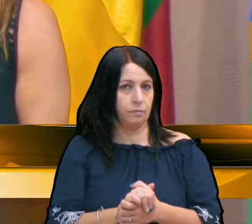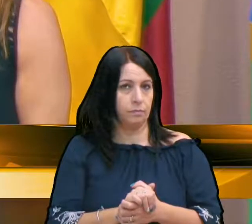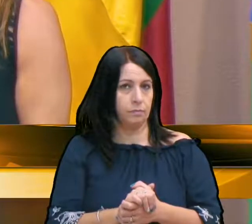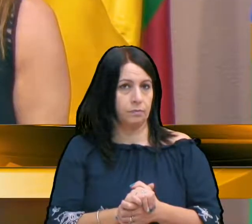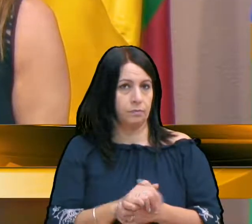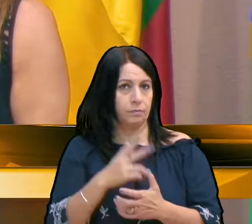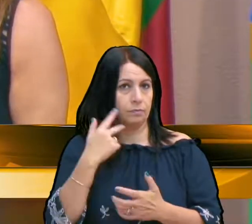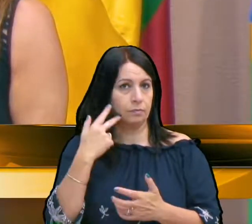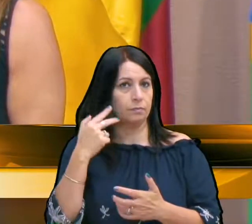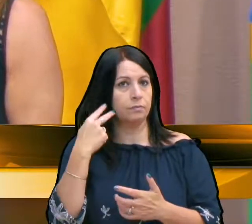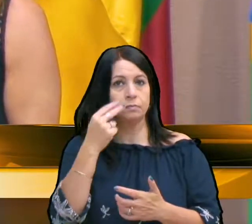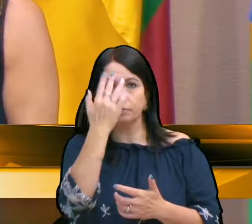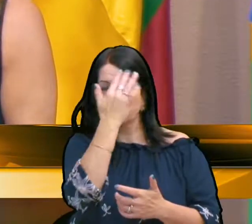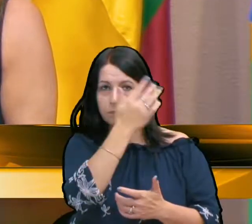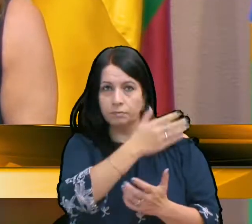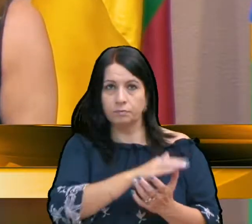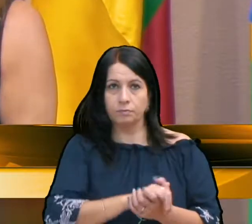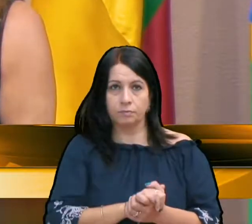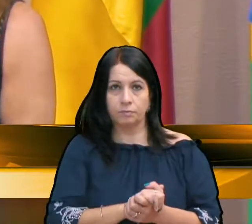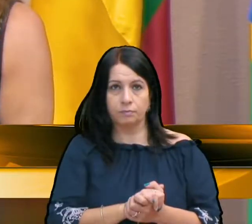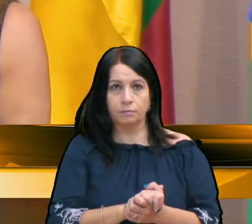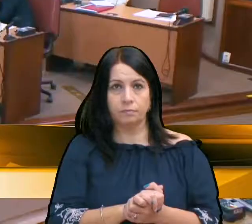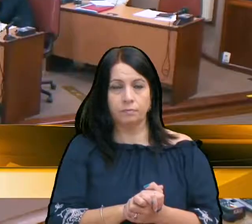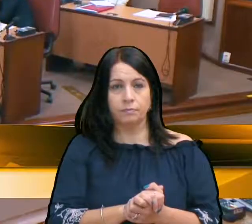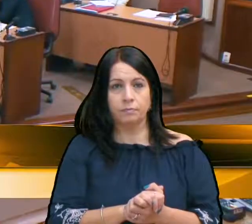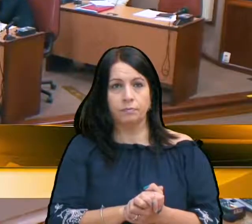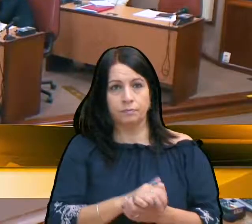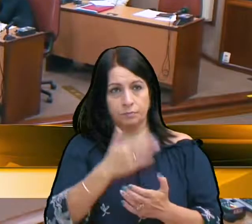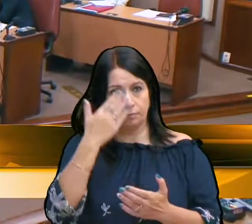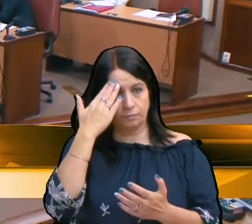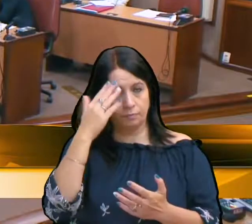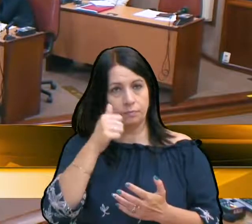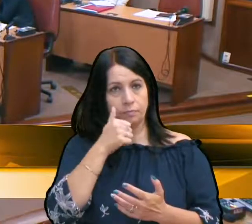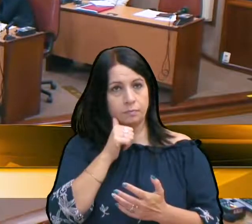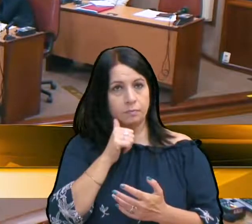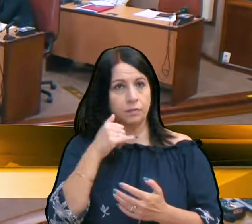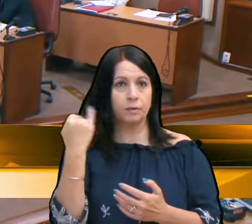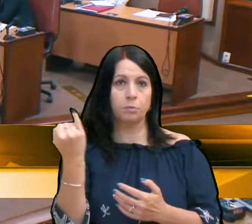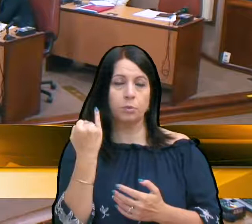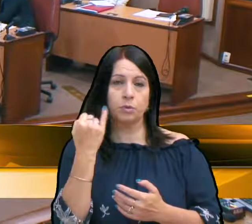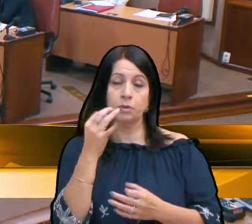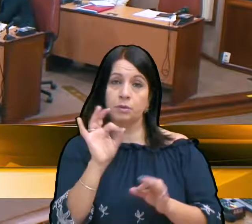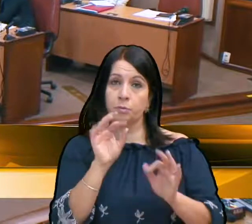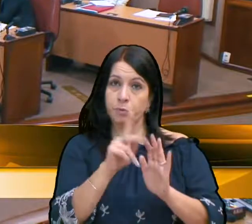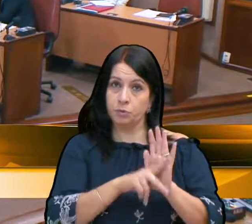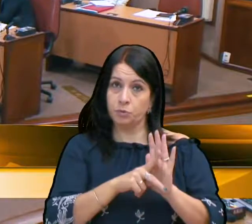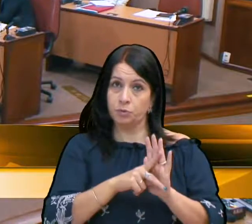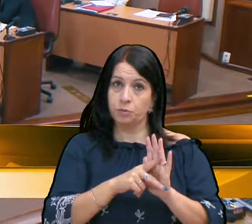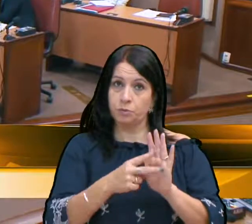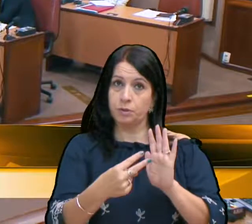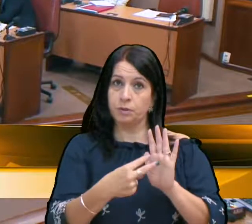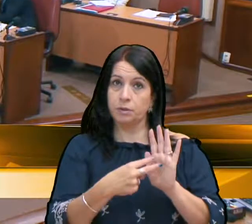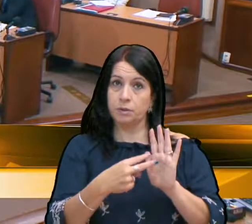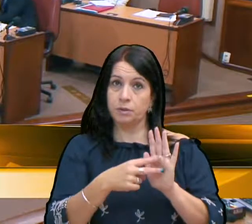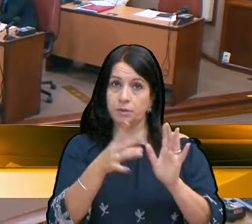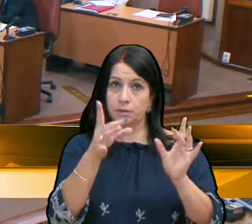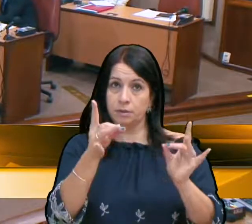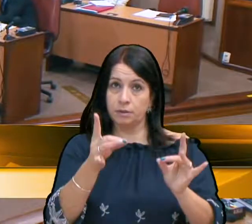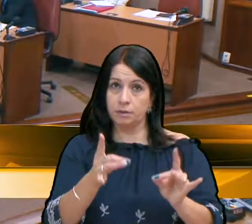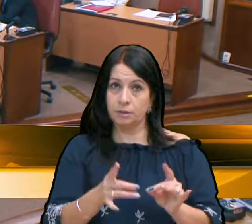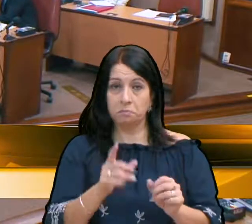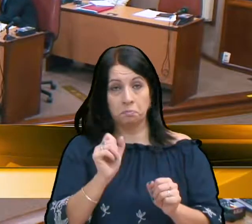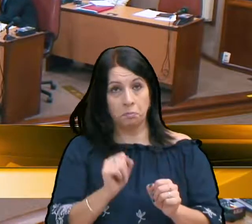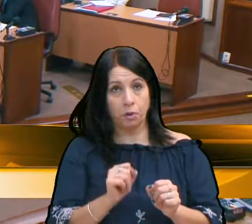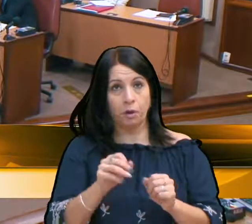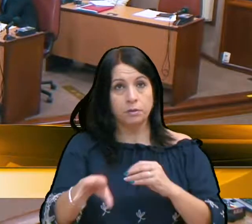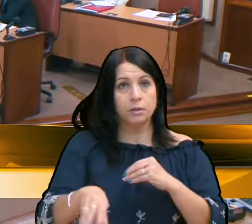vereador Adiló. Obrigado, vereadora Paula. É importante seu projeto. E eu chamo a atenção para um detalhe que talvez possa